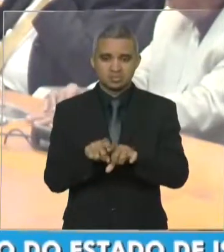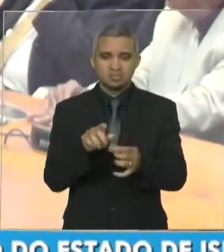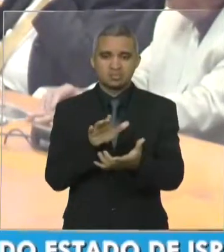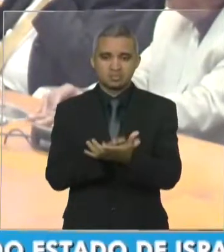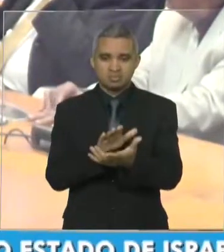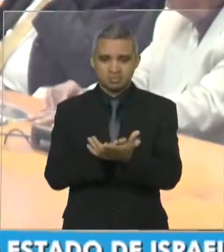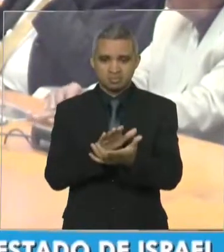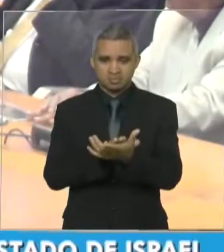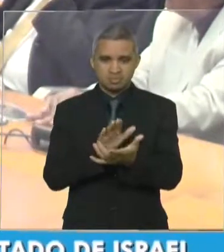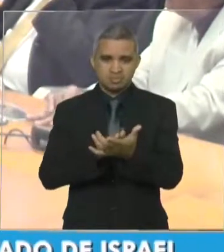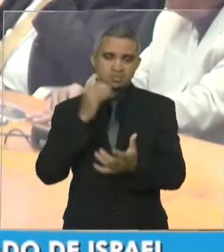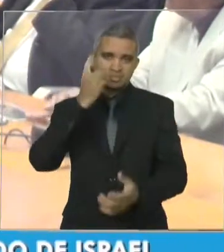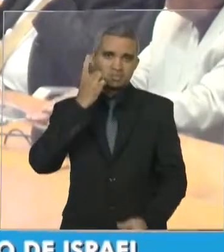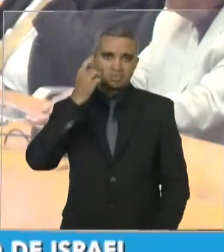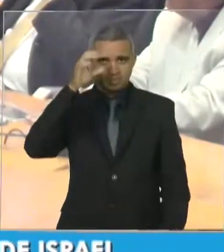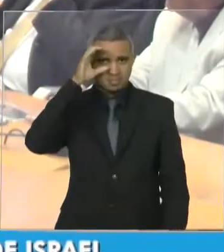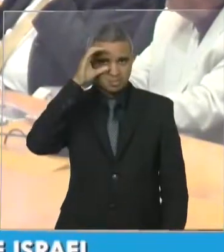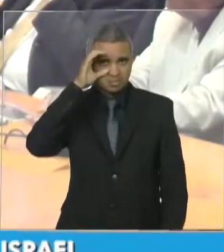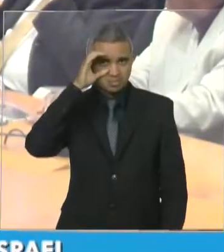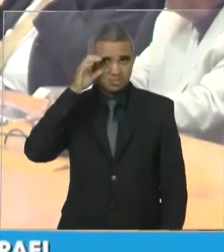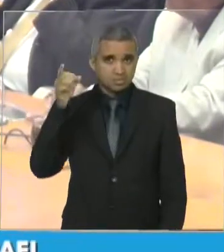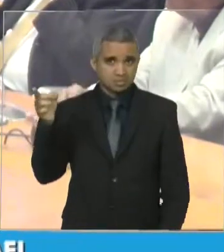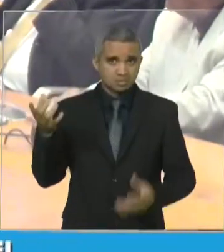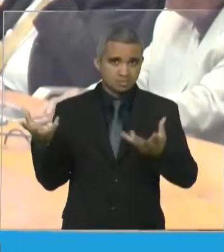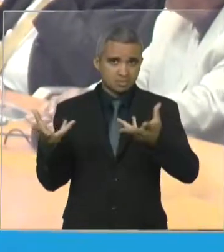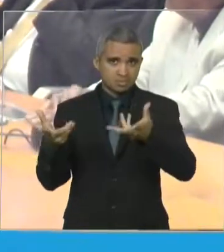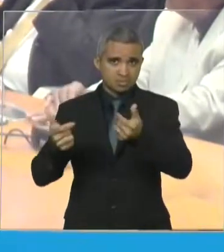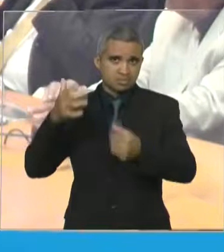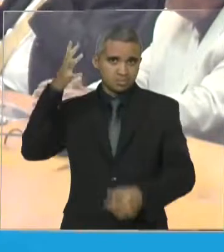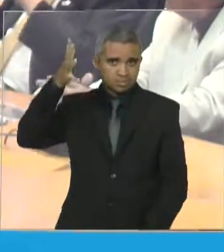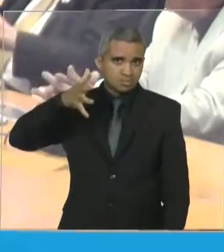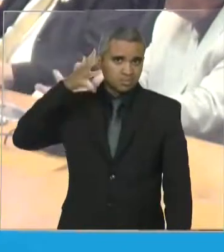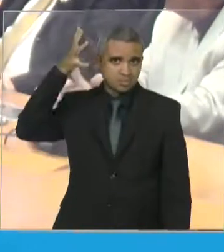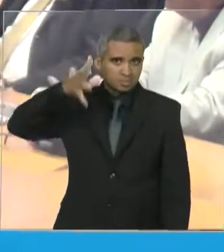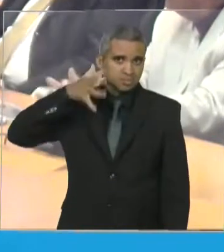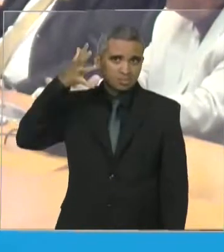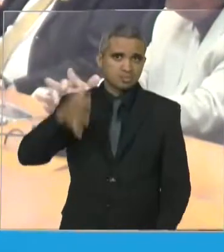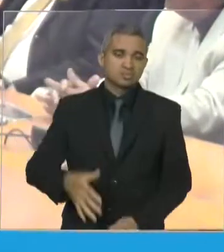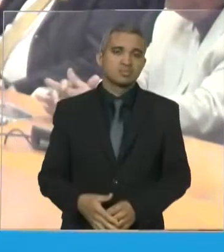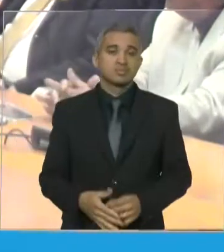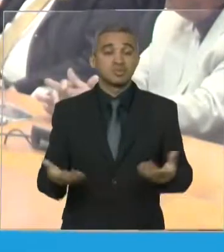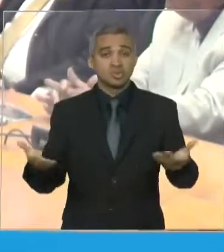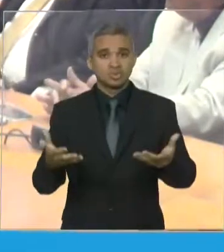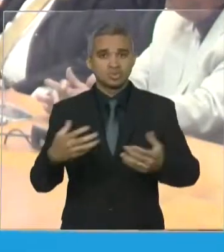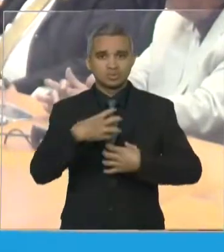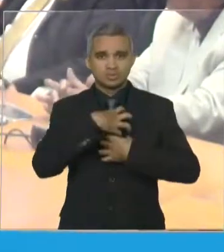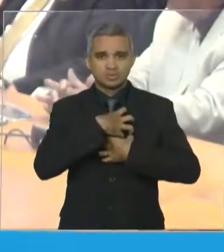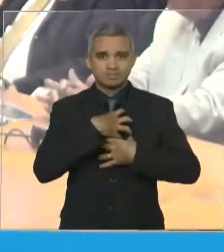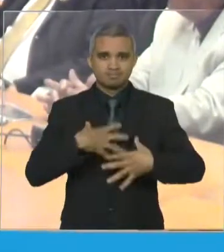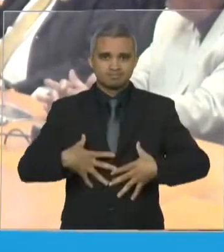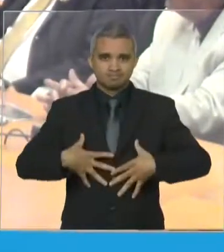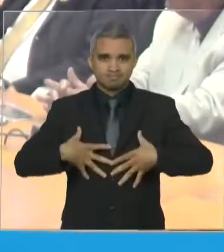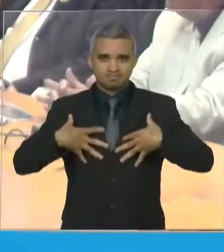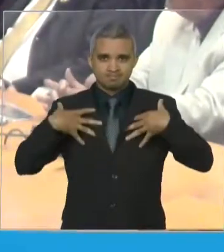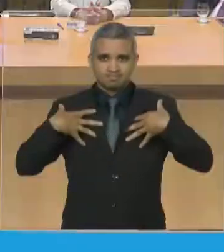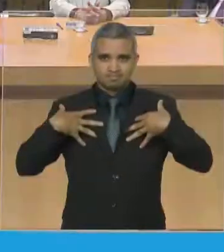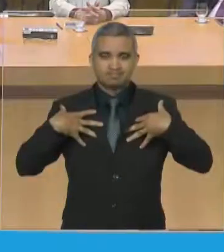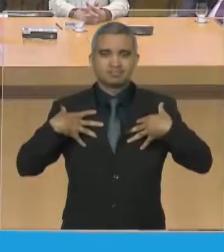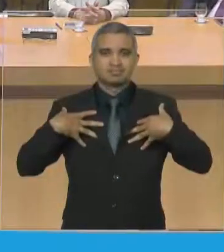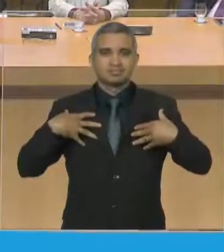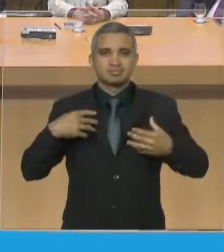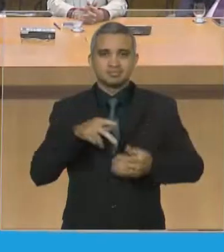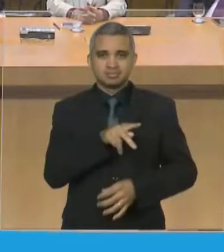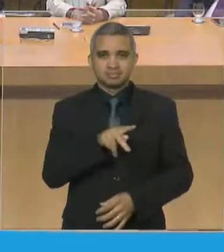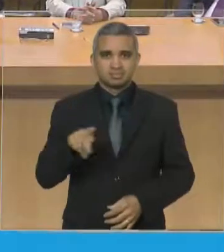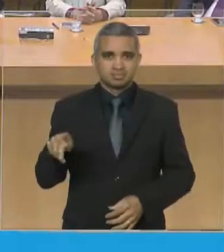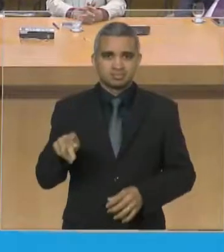pelas suas palavras. Né? Para mim é um motivo de muita honra, alegria hoje poder presidir esta sessão